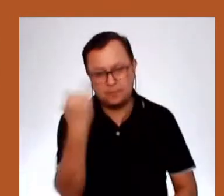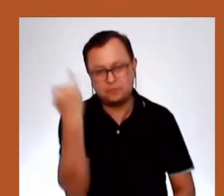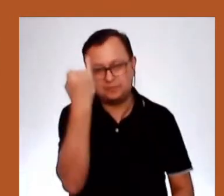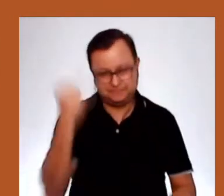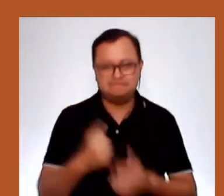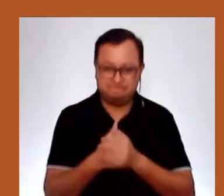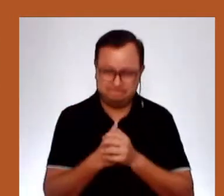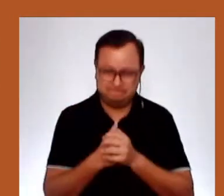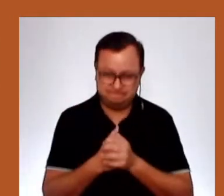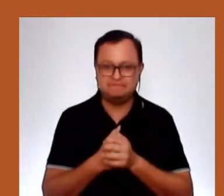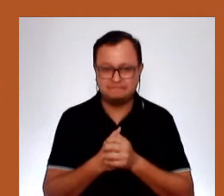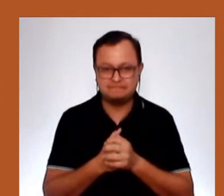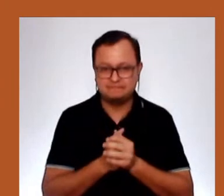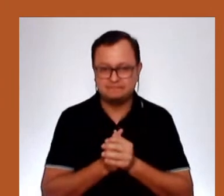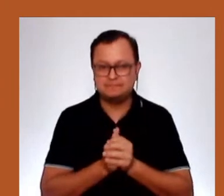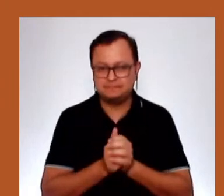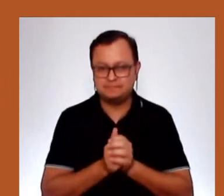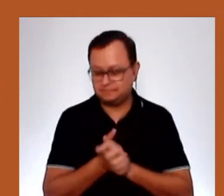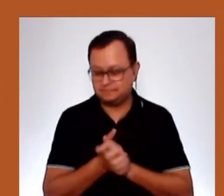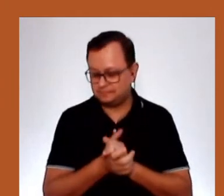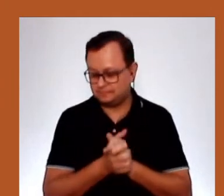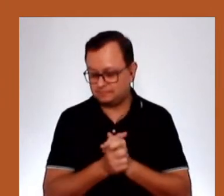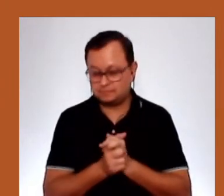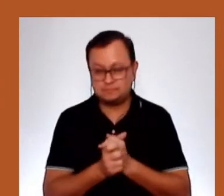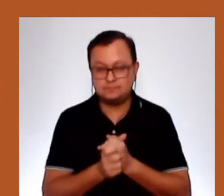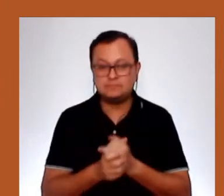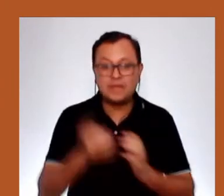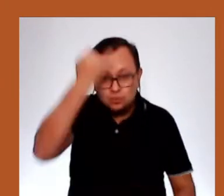que eu trabalho. Certo. João?